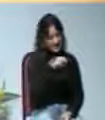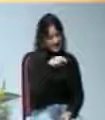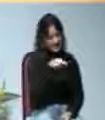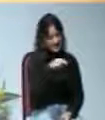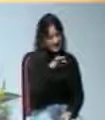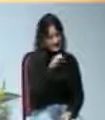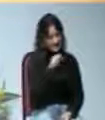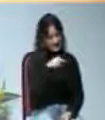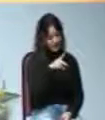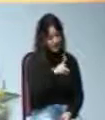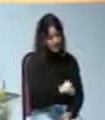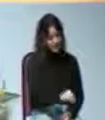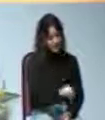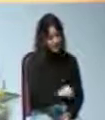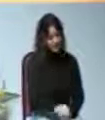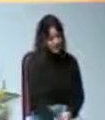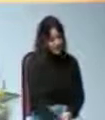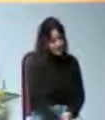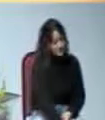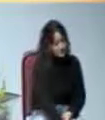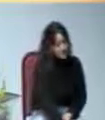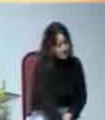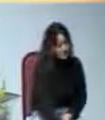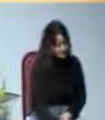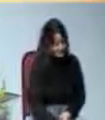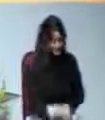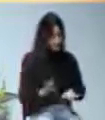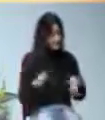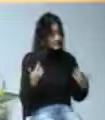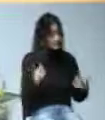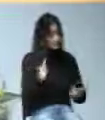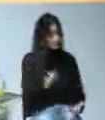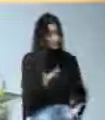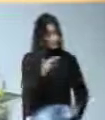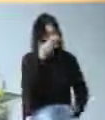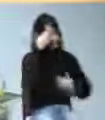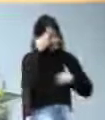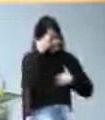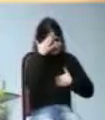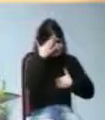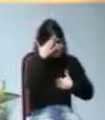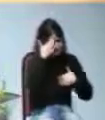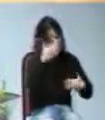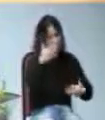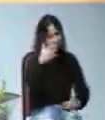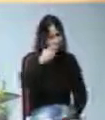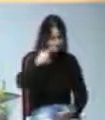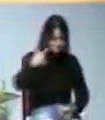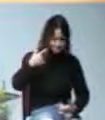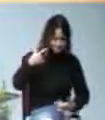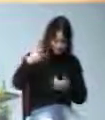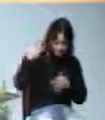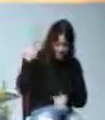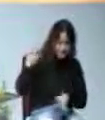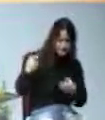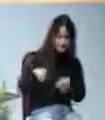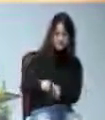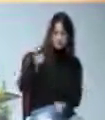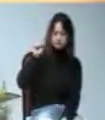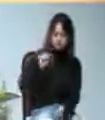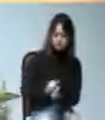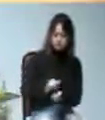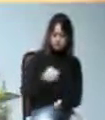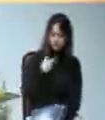agradecimento a todos pela partilha que aconteceu aqui. Algumas emoções que